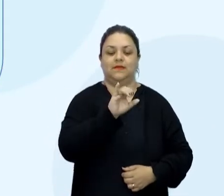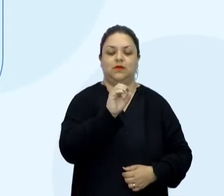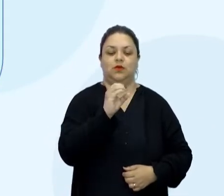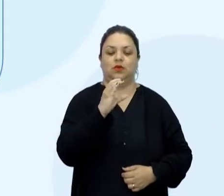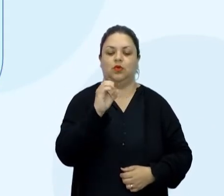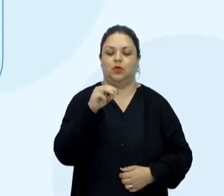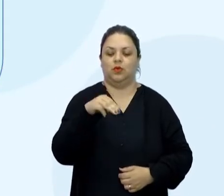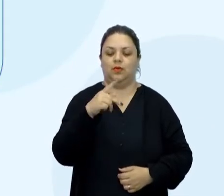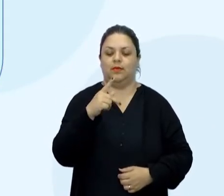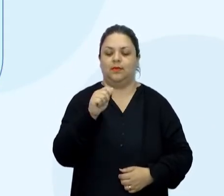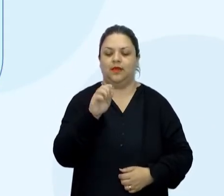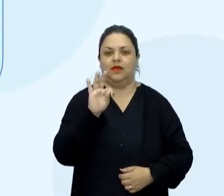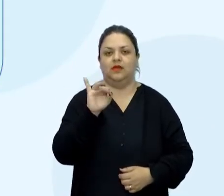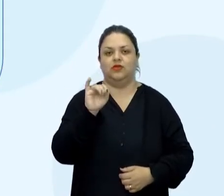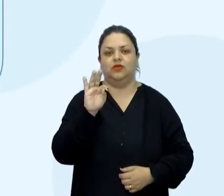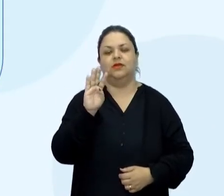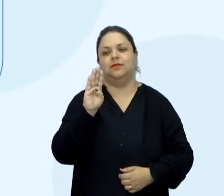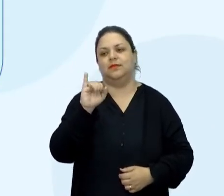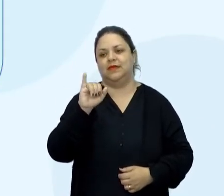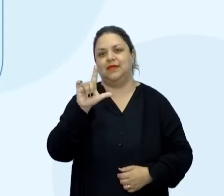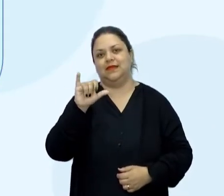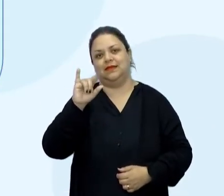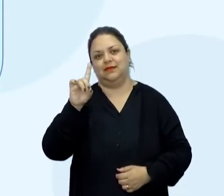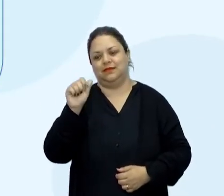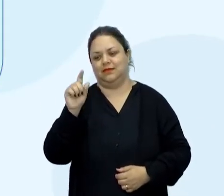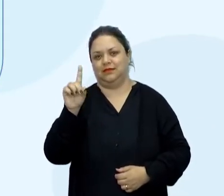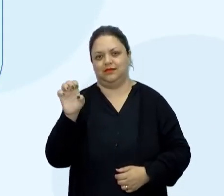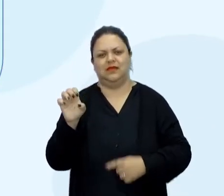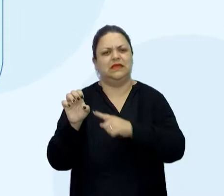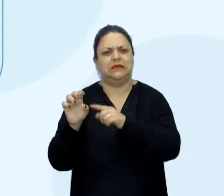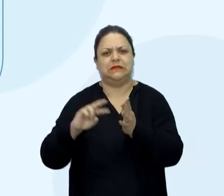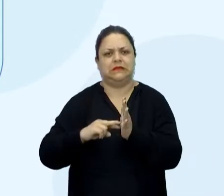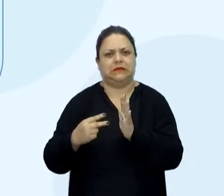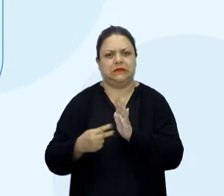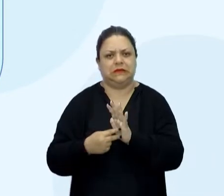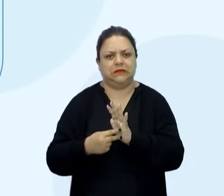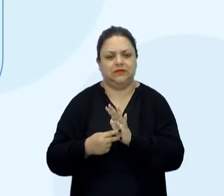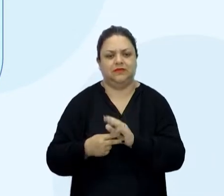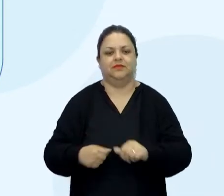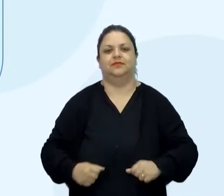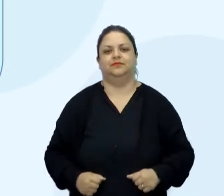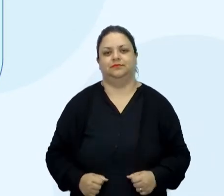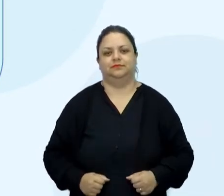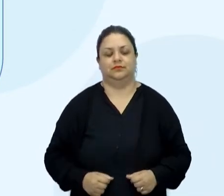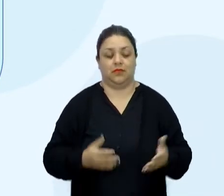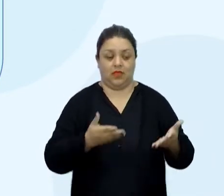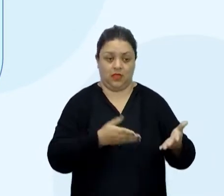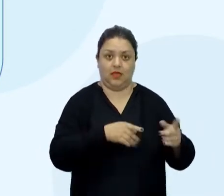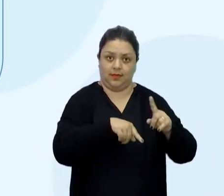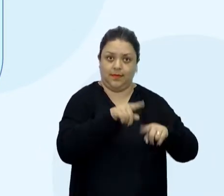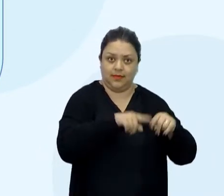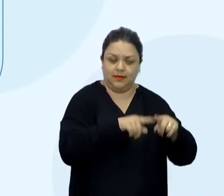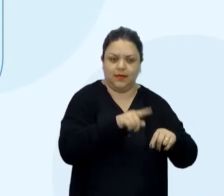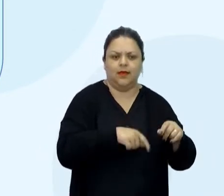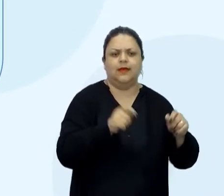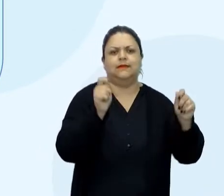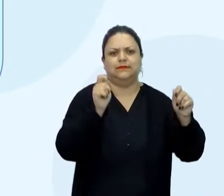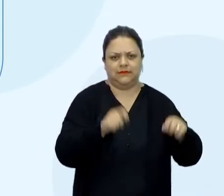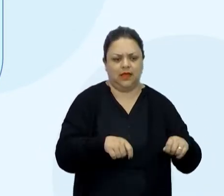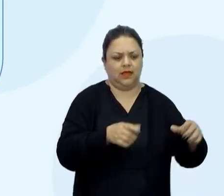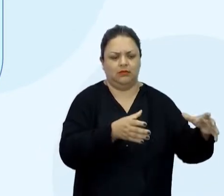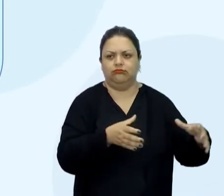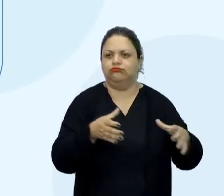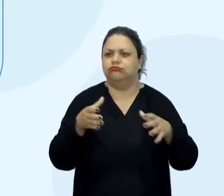biocompatibilidade, tá? Isso significa que eu posso utilizar materiais cerâmicos aí para fazer algum tipo de prótese,